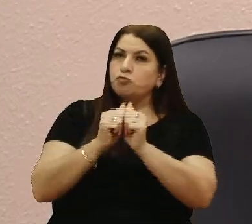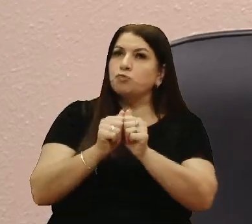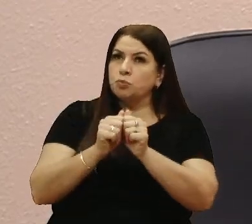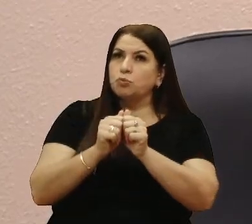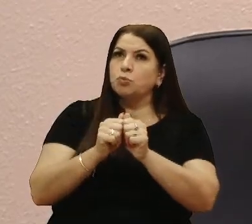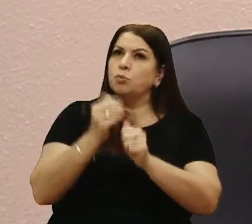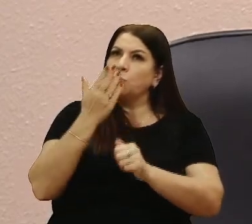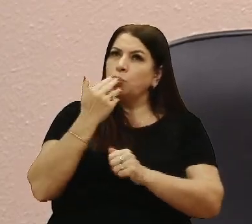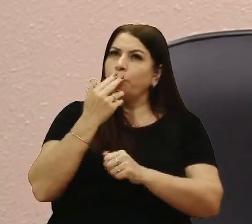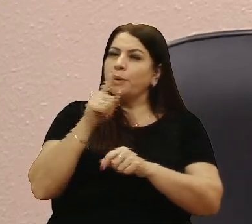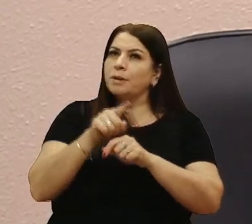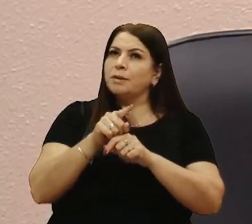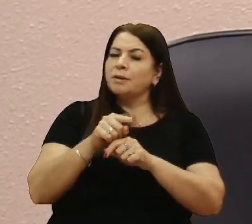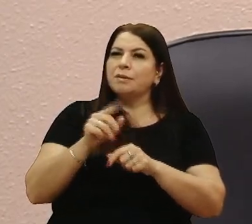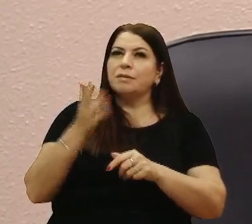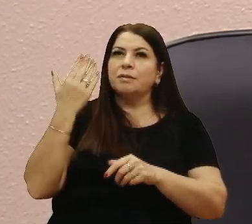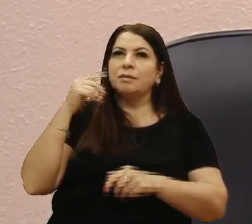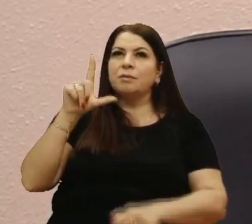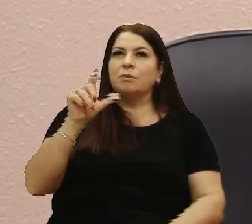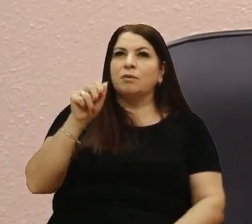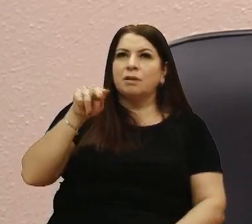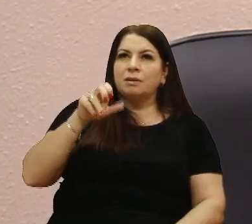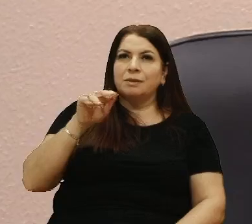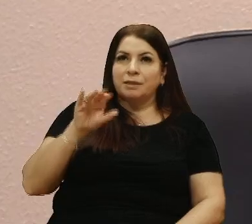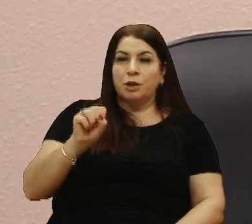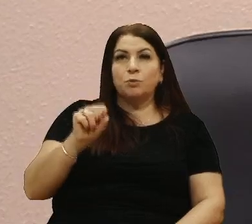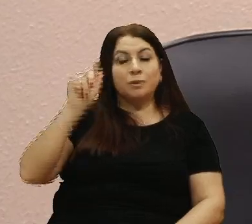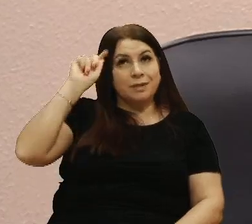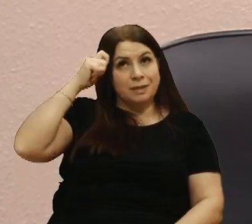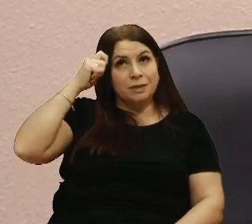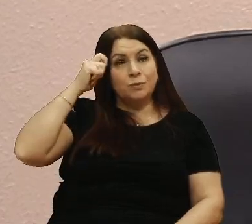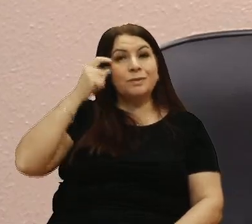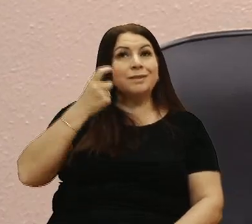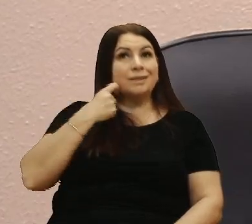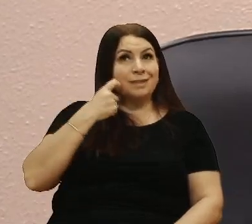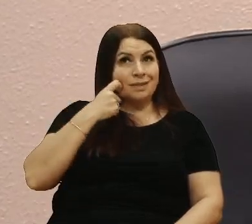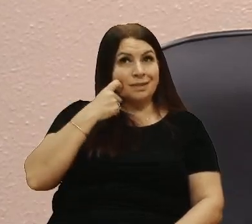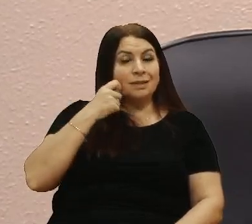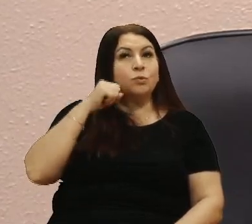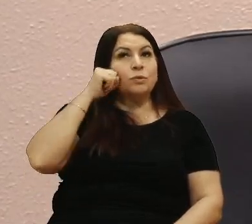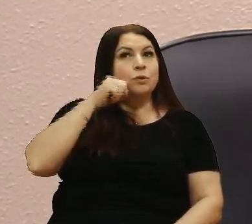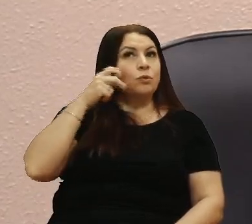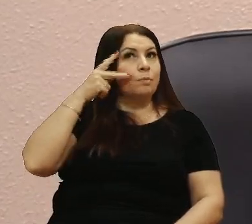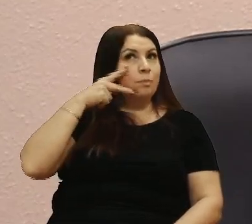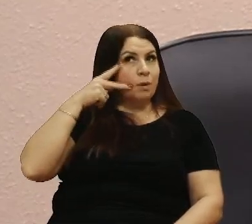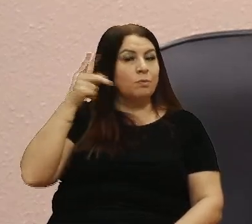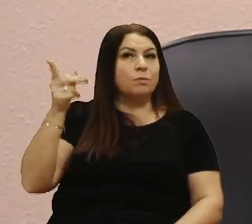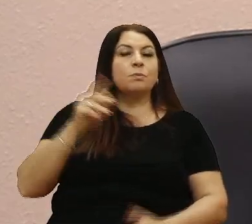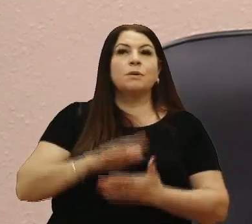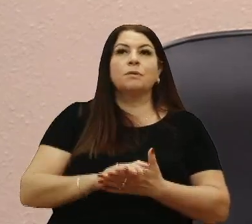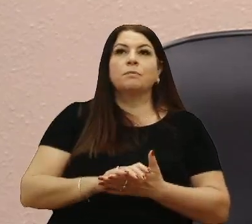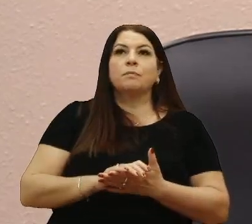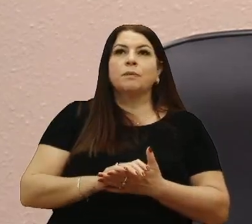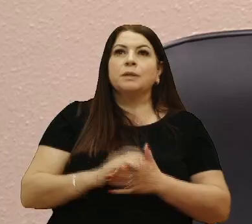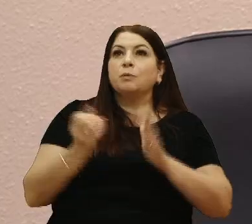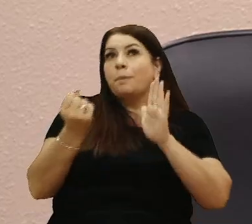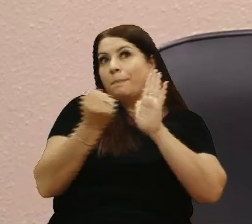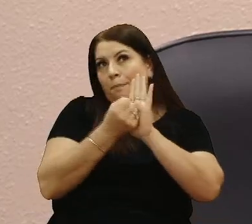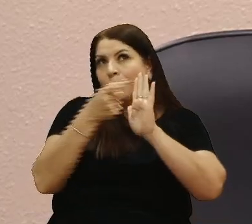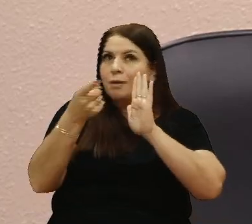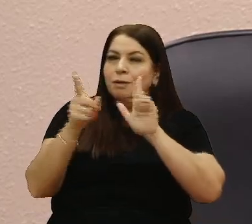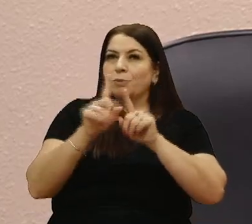no almoço dos Lanceiros Negros na sexta-feira. Nós estivemos com o senador Paulo Paim, que fez, né,